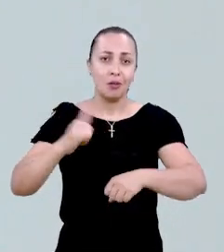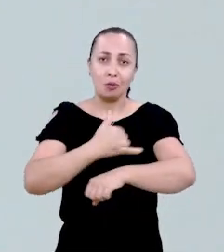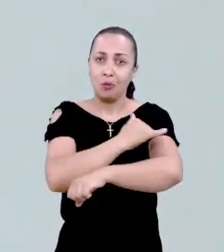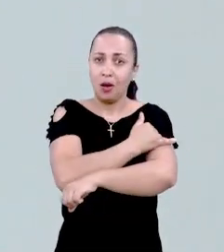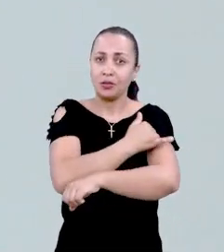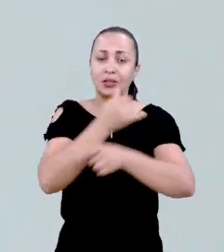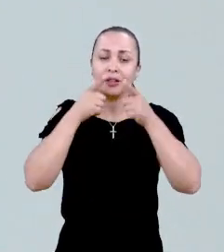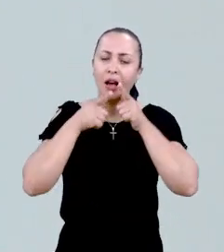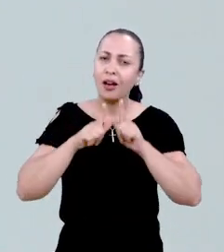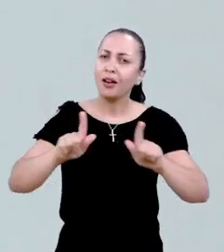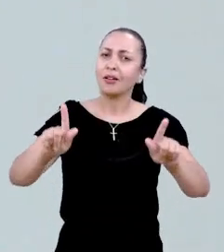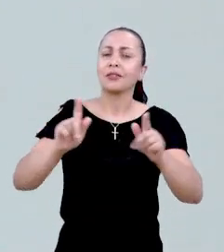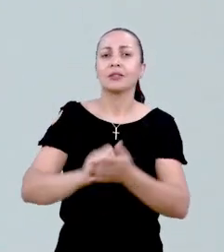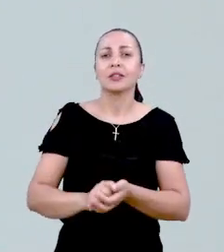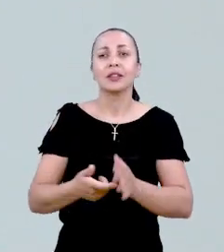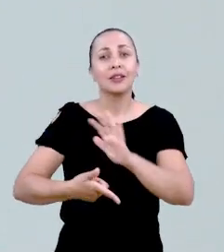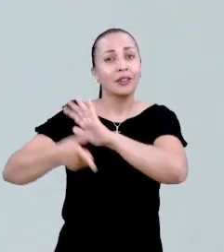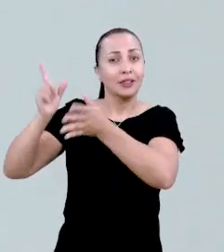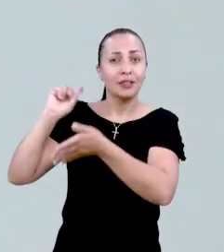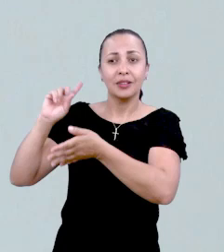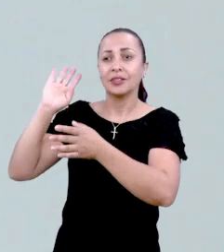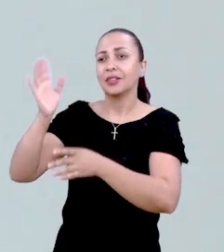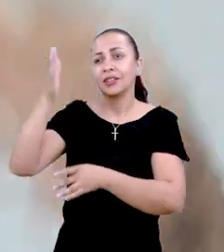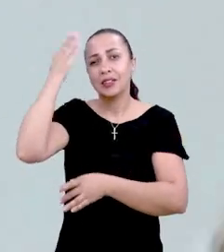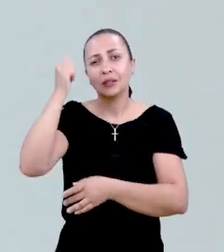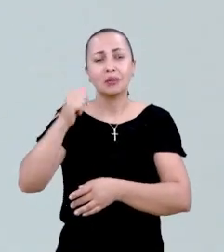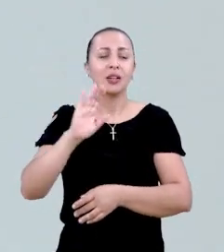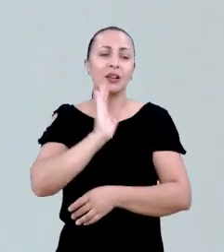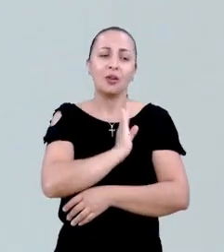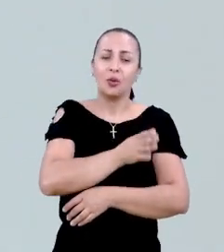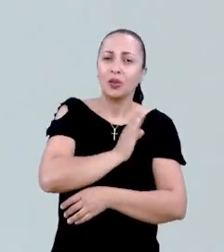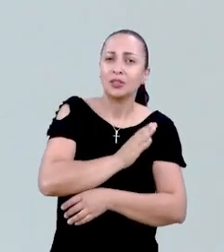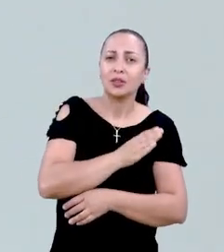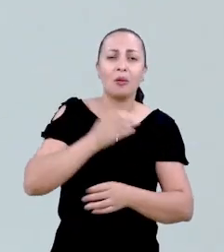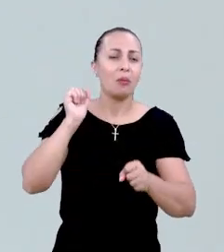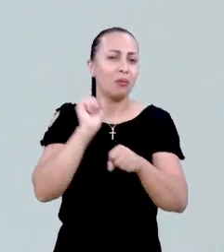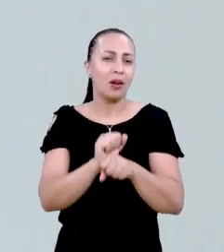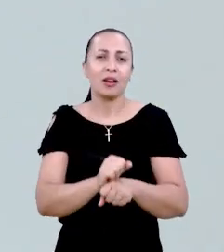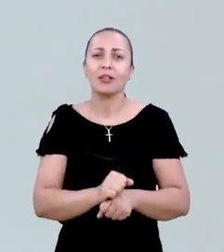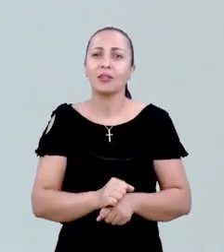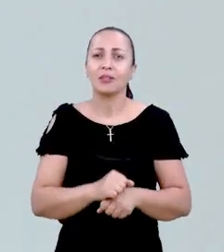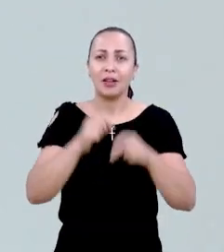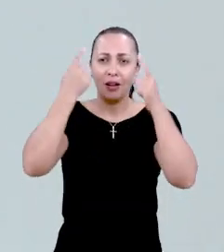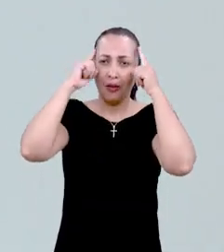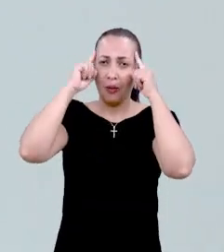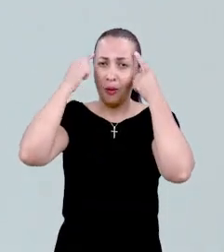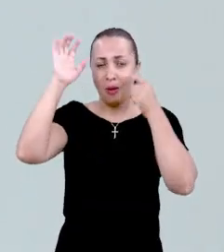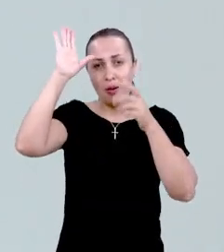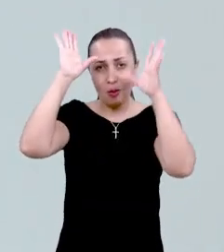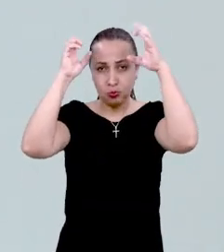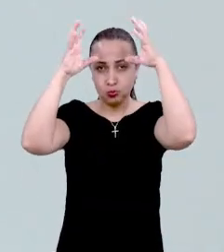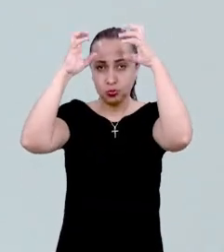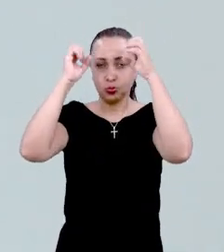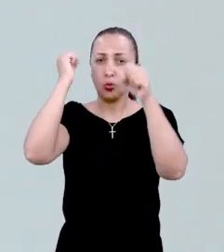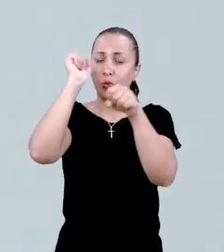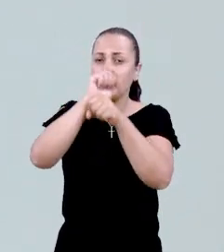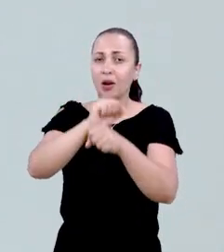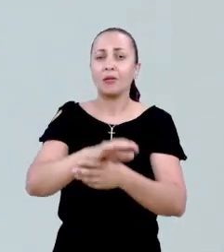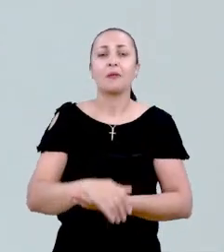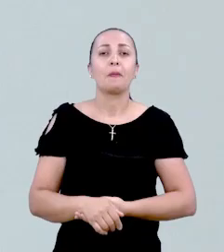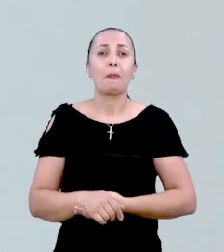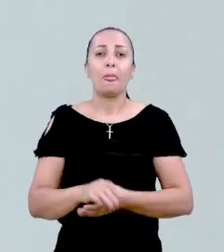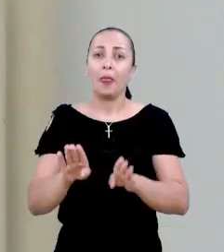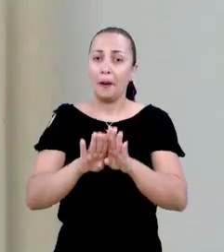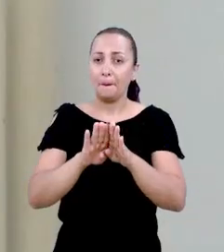obesas mórbidas, que eram condenadas não só a infarto, derrame, como também problemas articulares. A gente sabe que